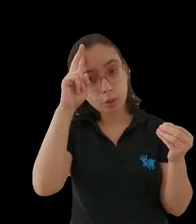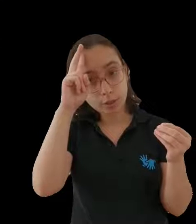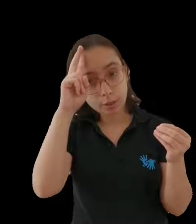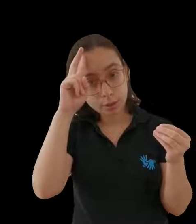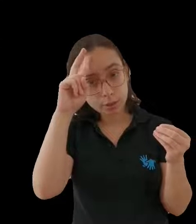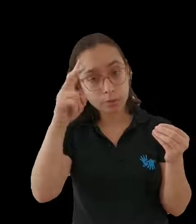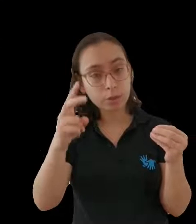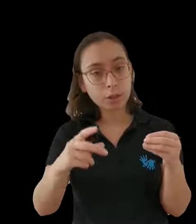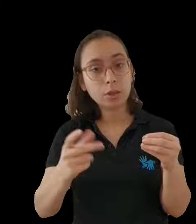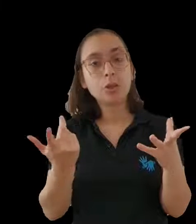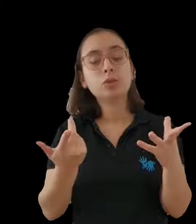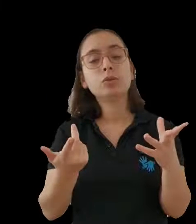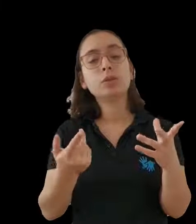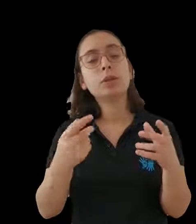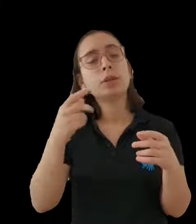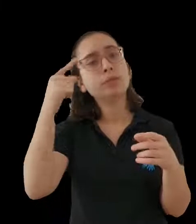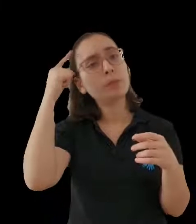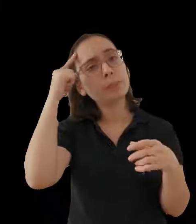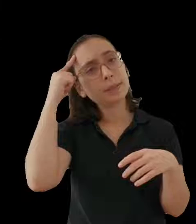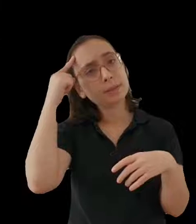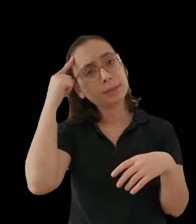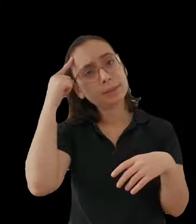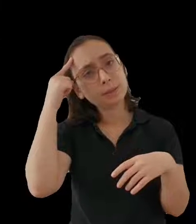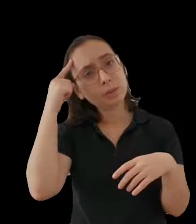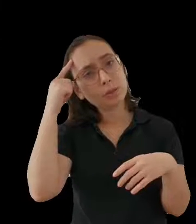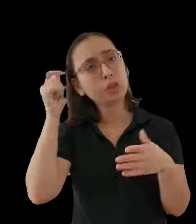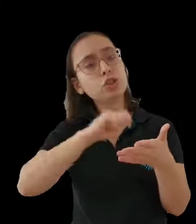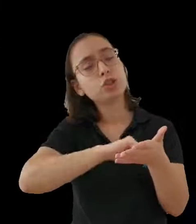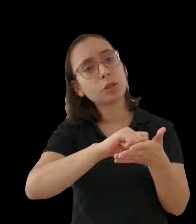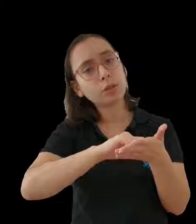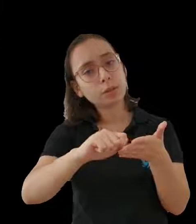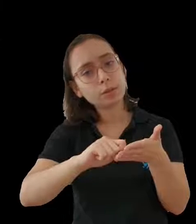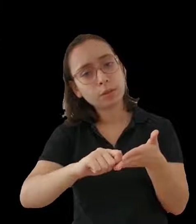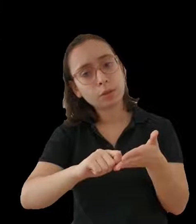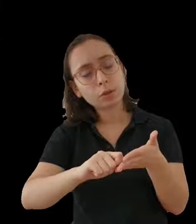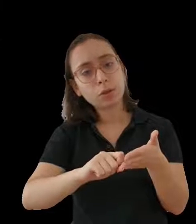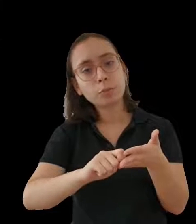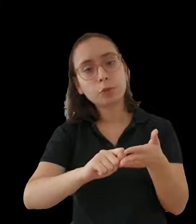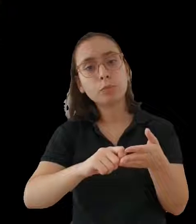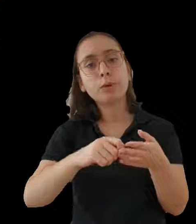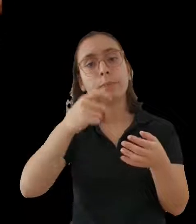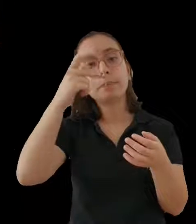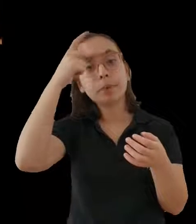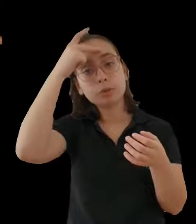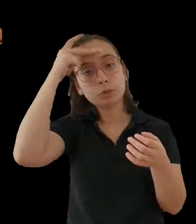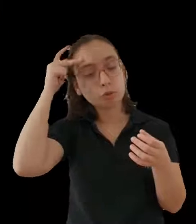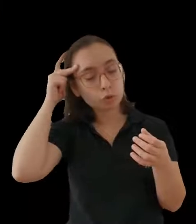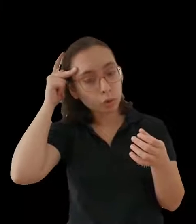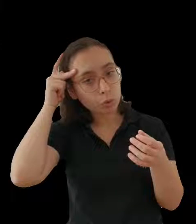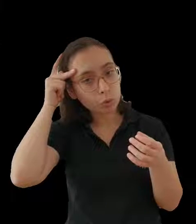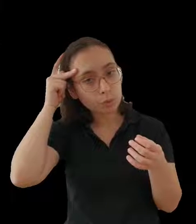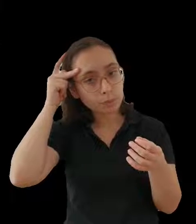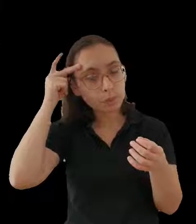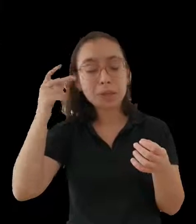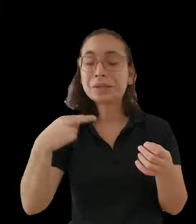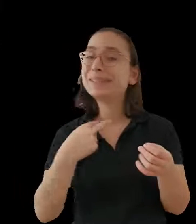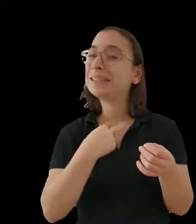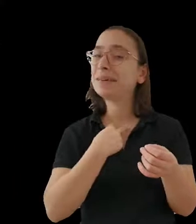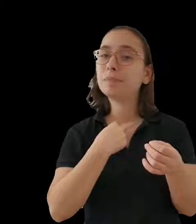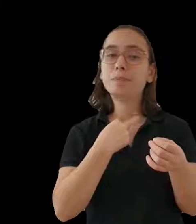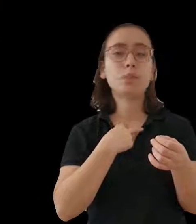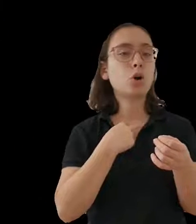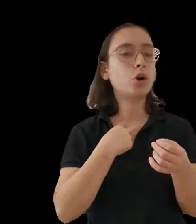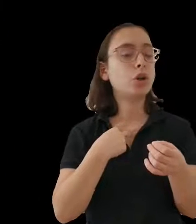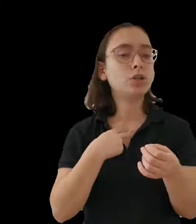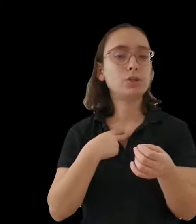É um conto, uma história que foi pensada e redigida por um autor. Então, a gente